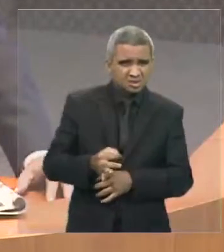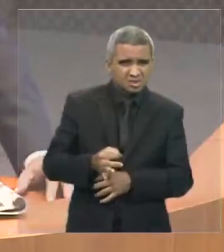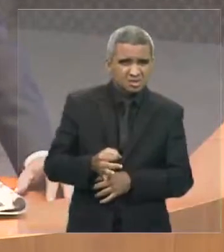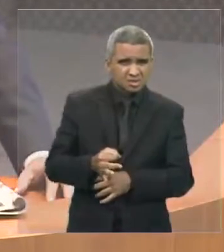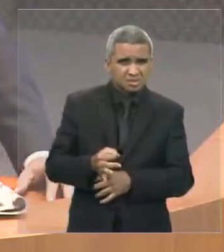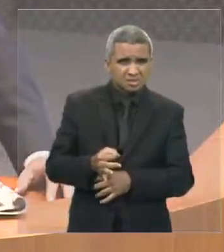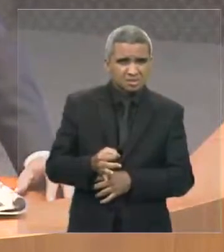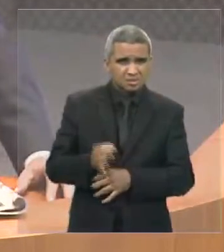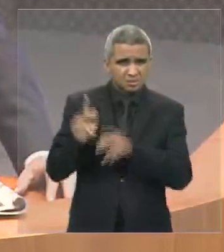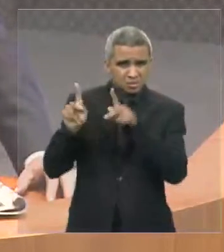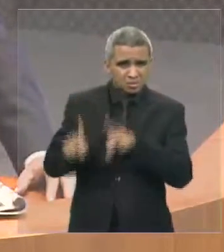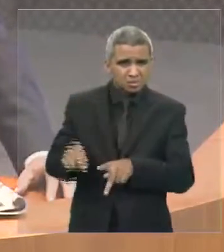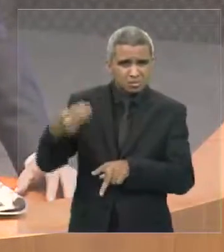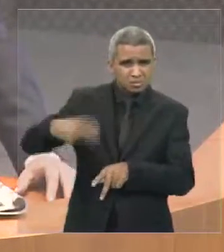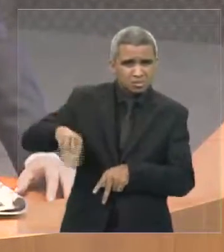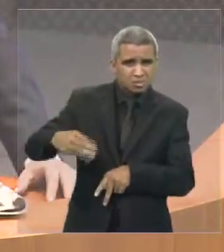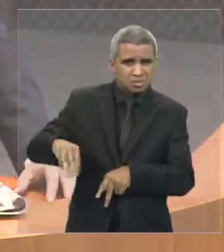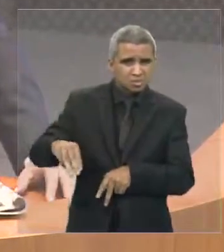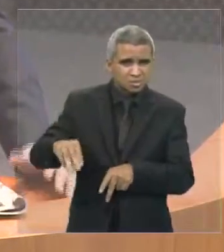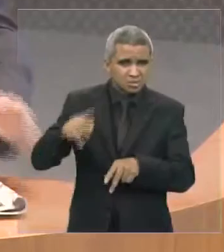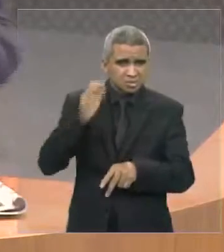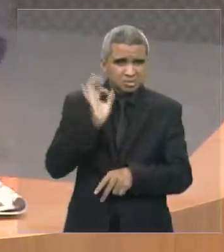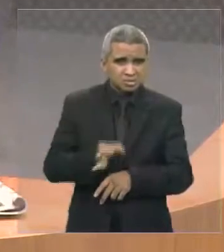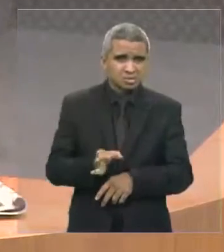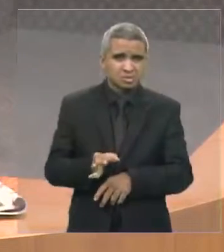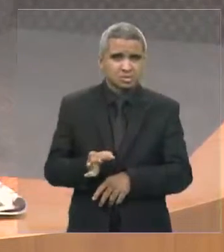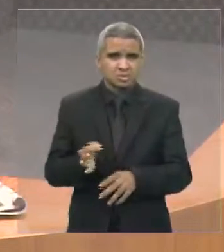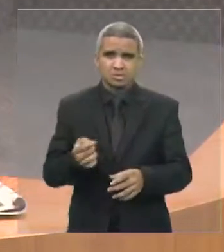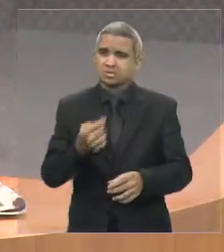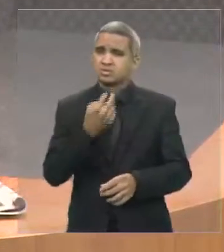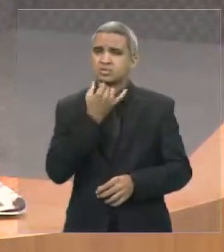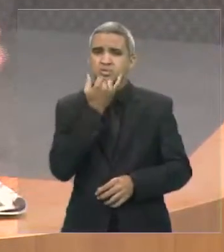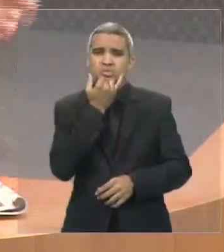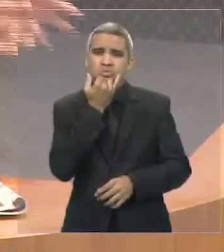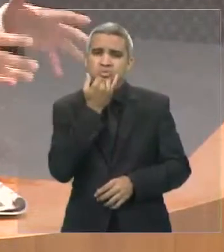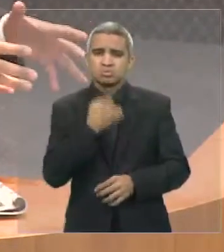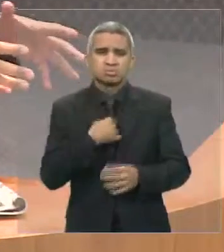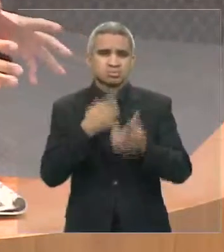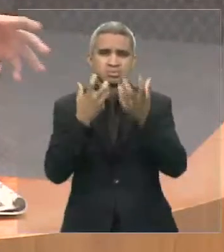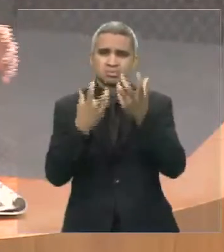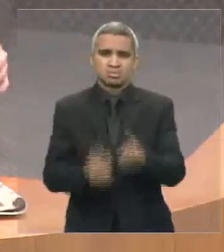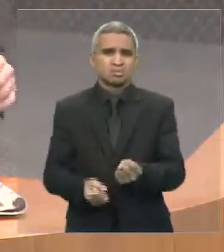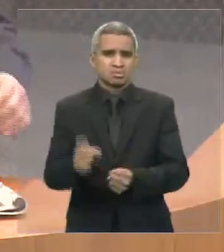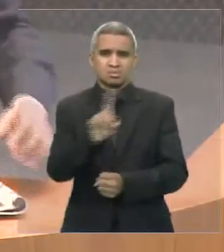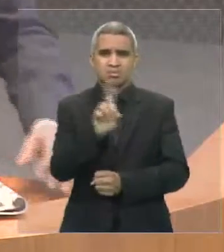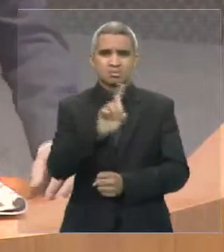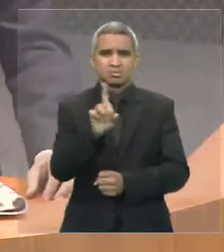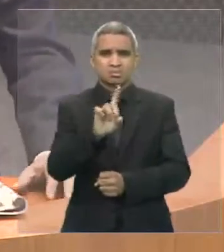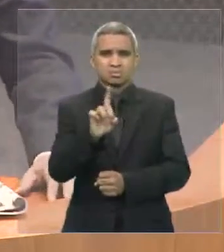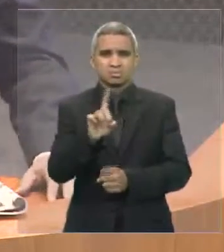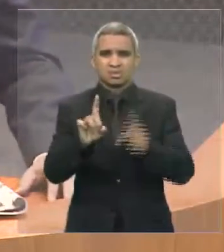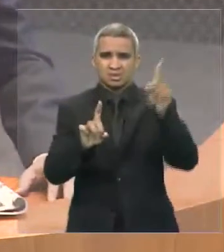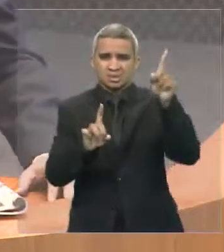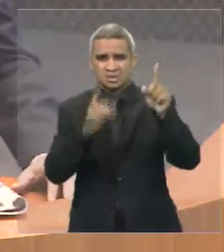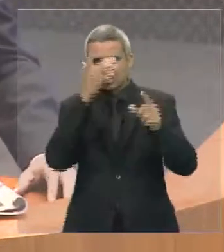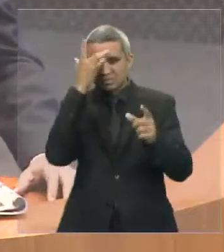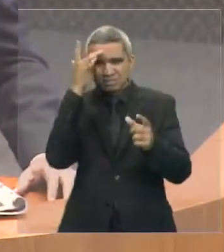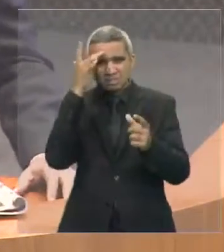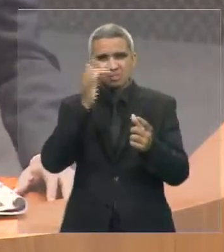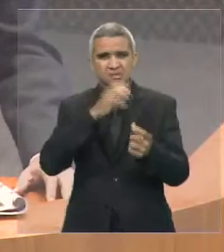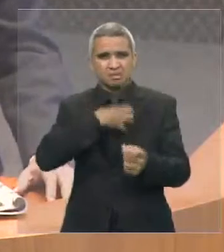com o povo do Maranhão? Eu não posso aceitar que o revanchismo eleitoral de quem perdeu